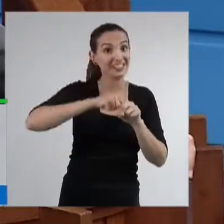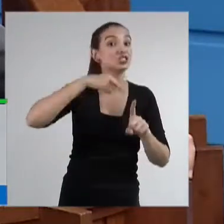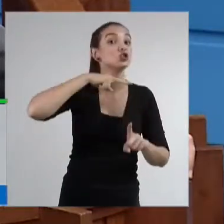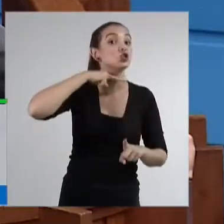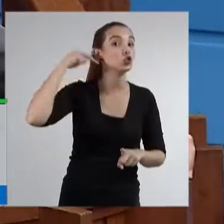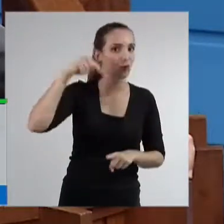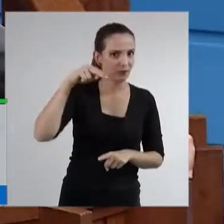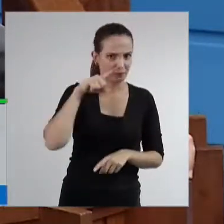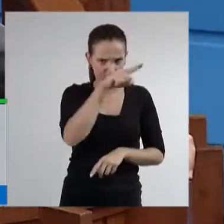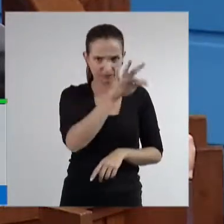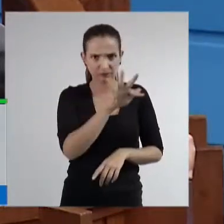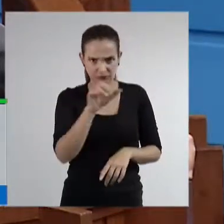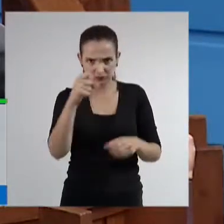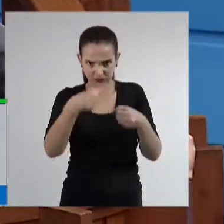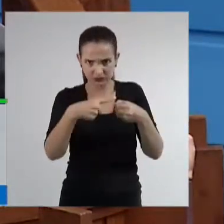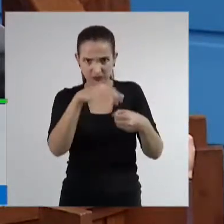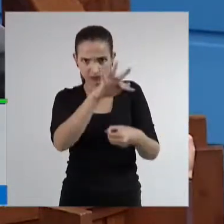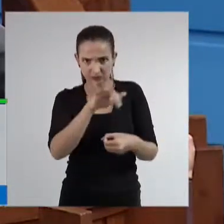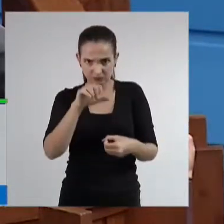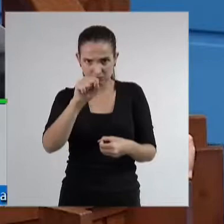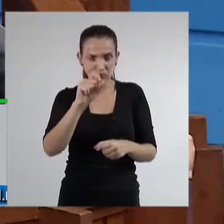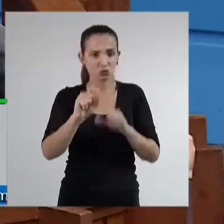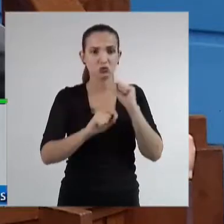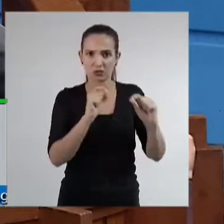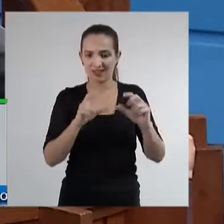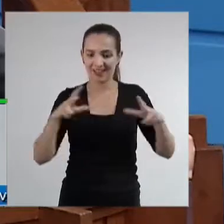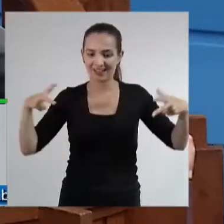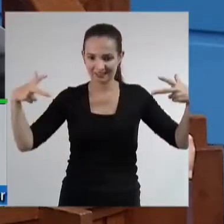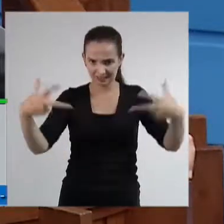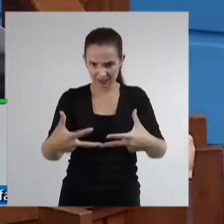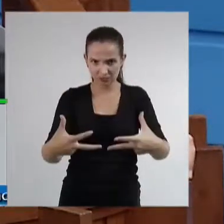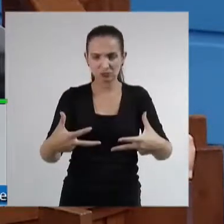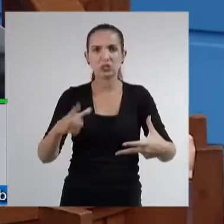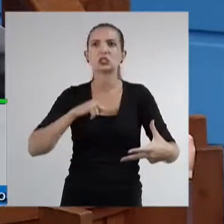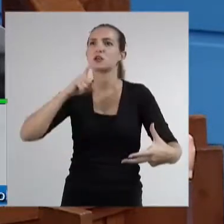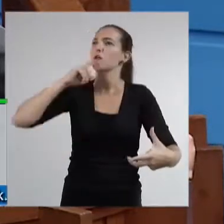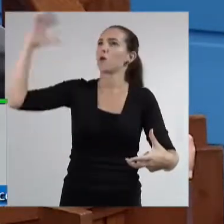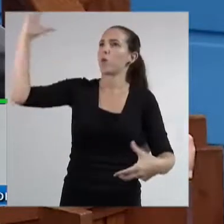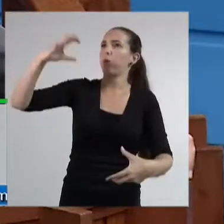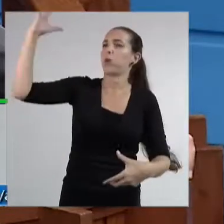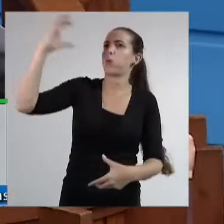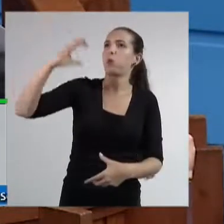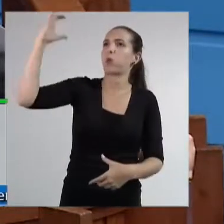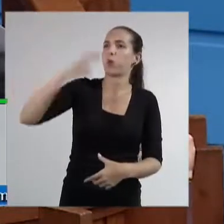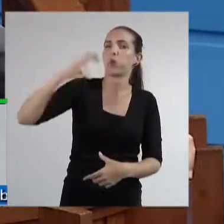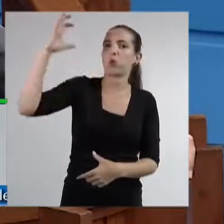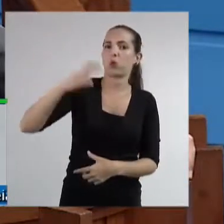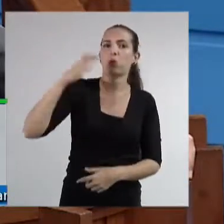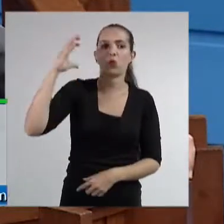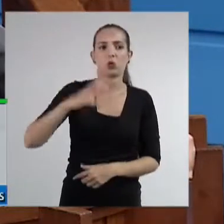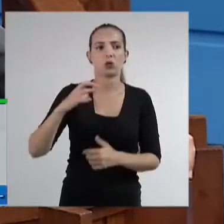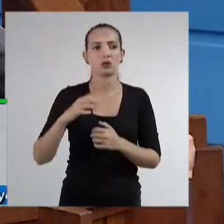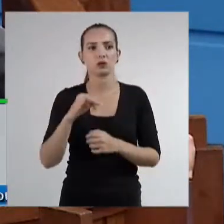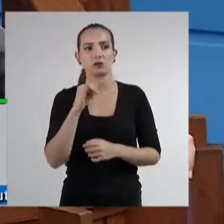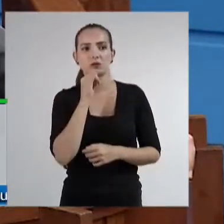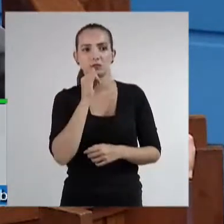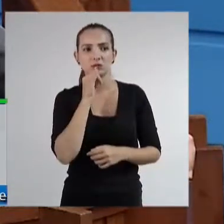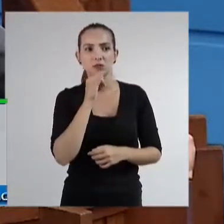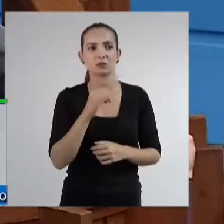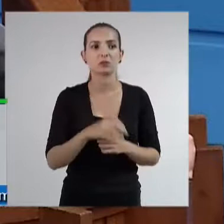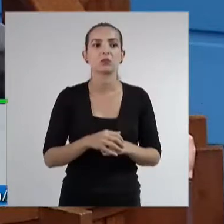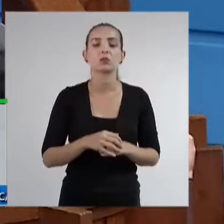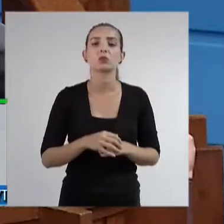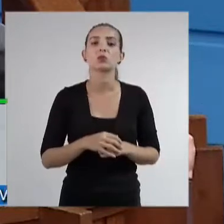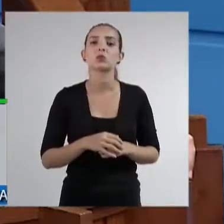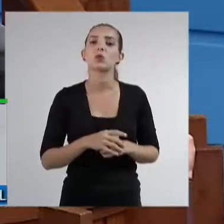ar-condicionado ligado para tudo quanto é canto, com os computadores a pleno vapor, a conta de dezembro,